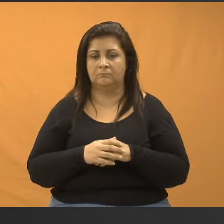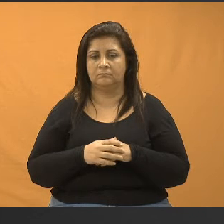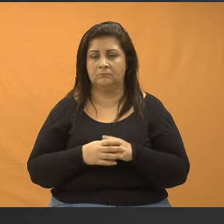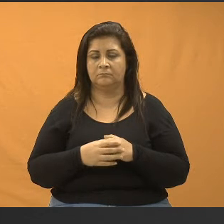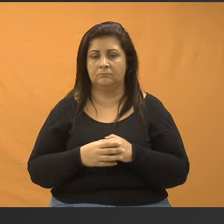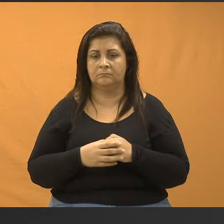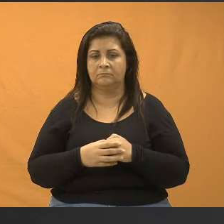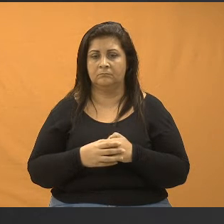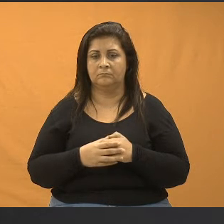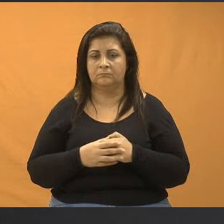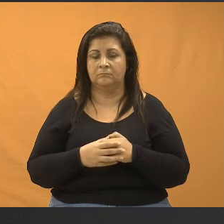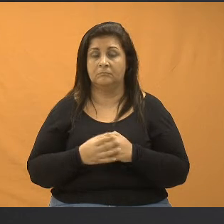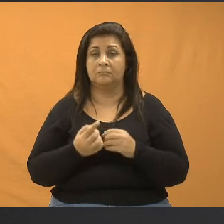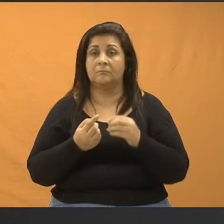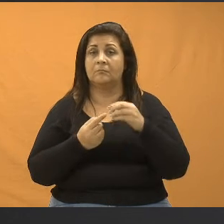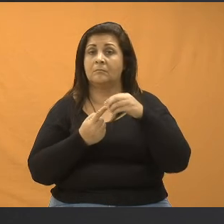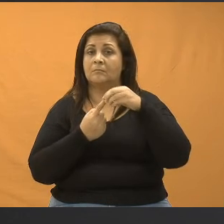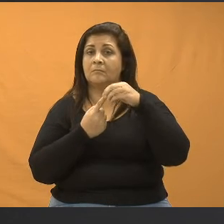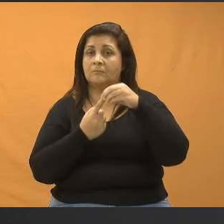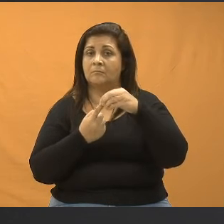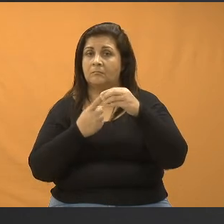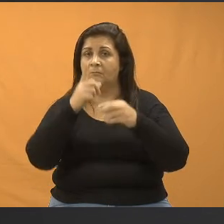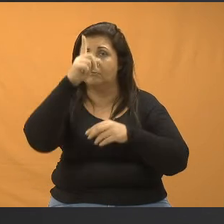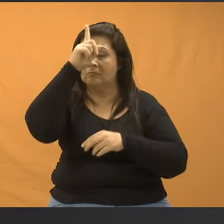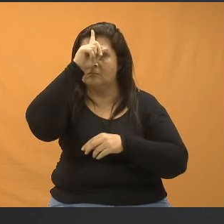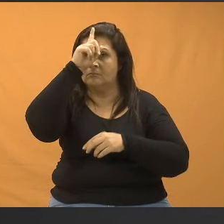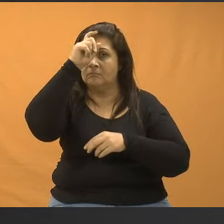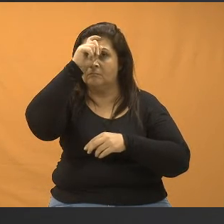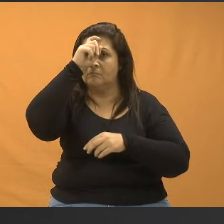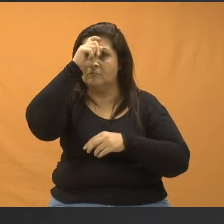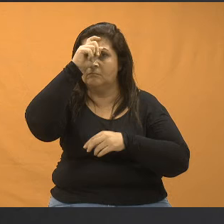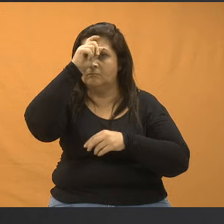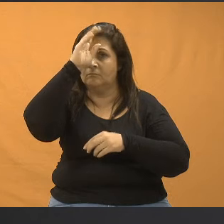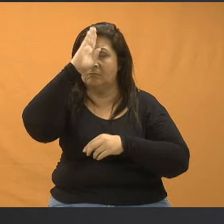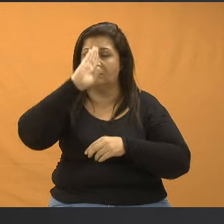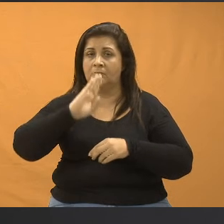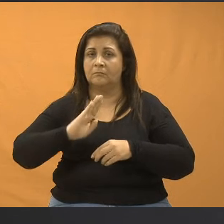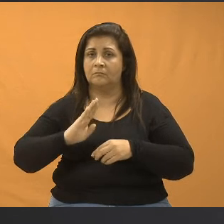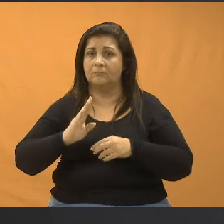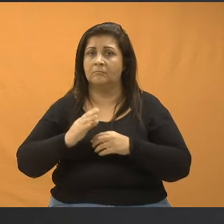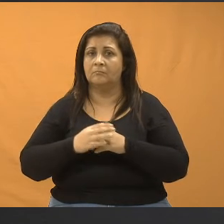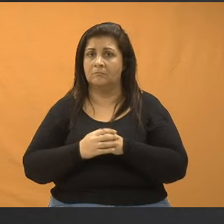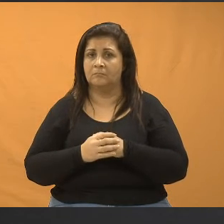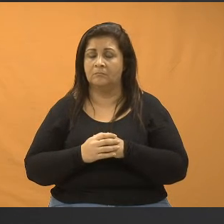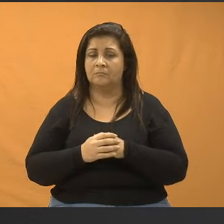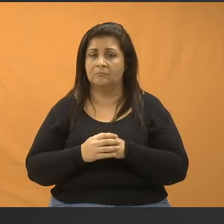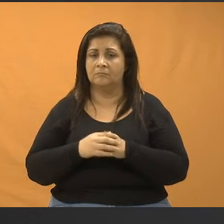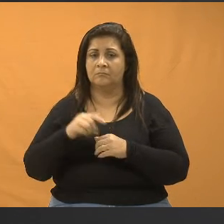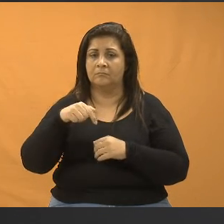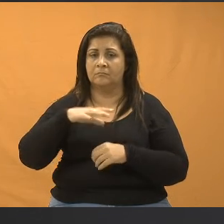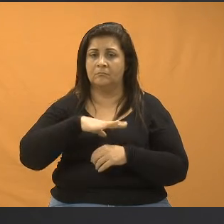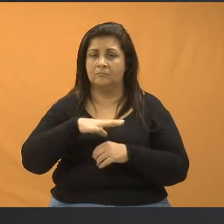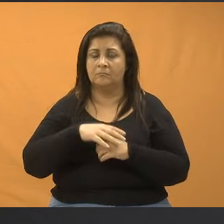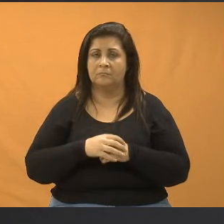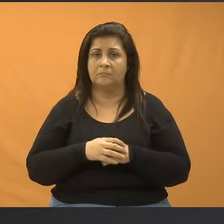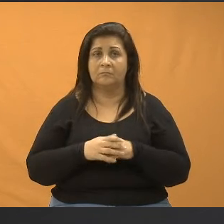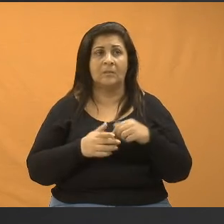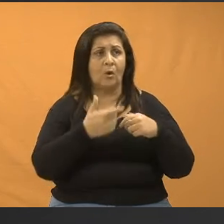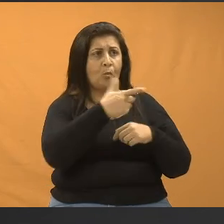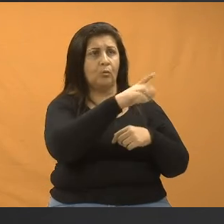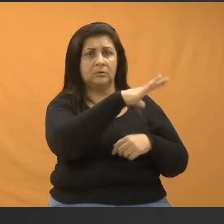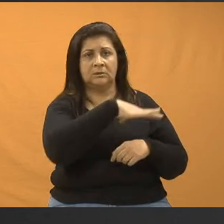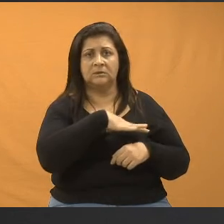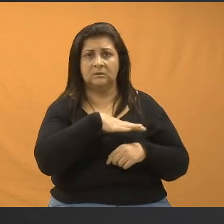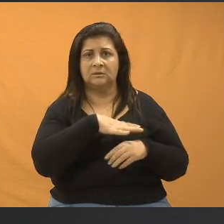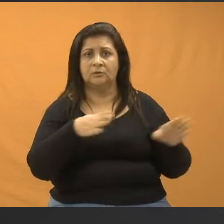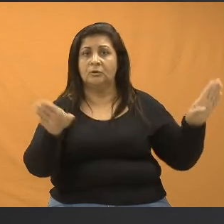É o único hospital público do município. Tivemos um problema em Cachoeira Paulista esses dias atrás, que fechou o hospital. E